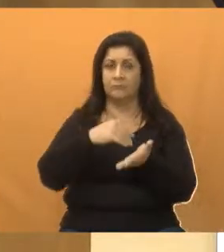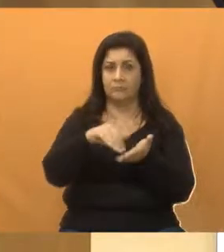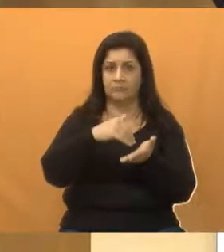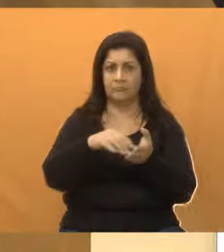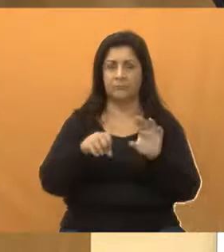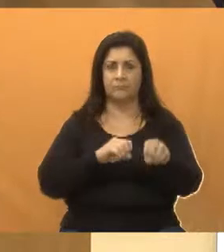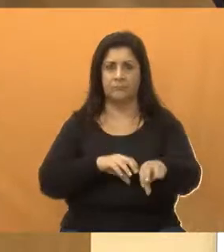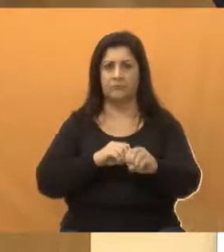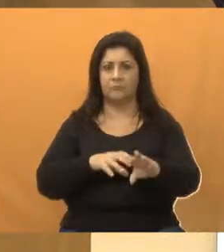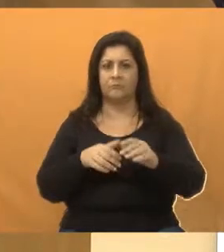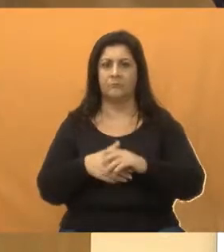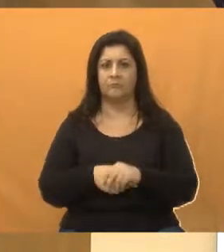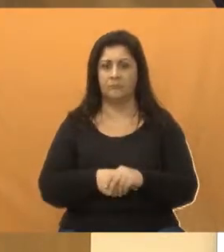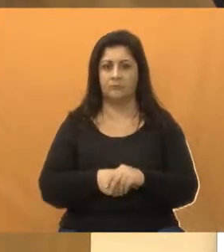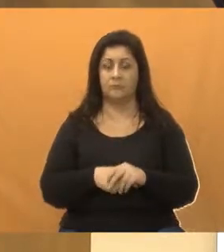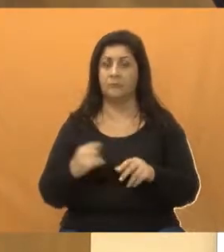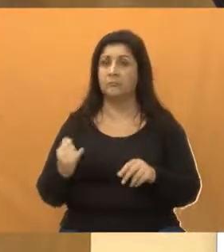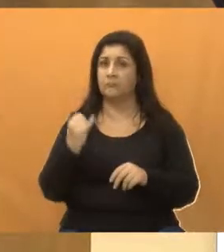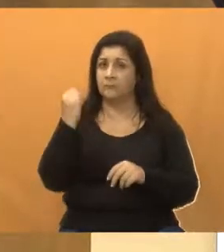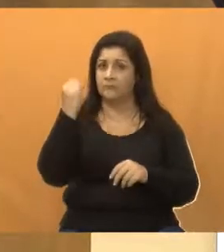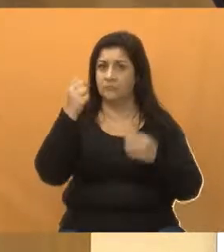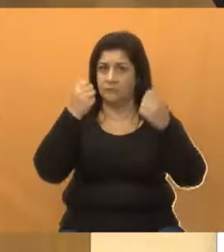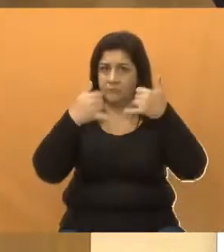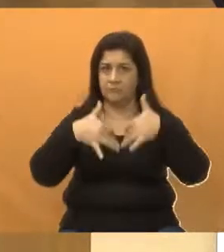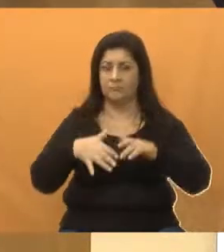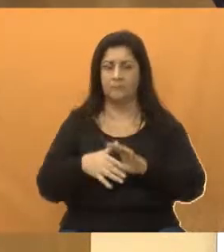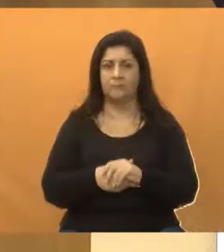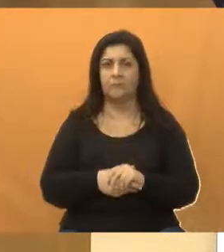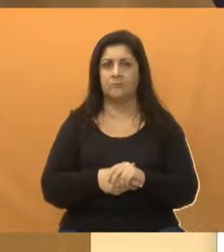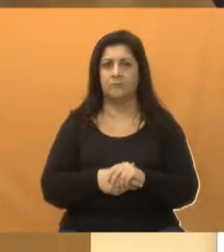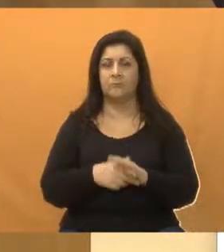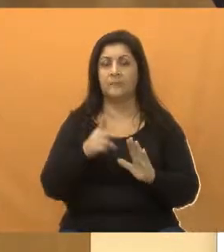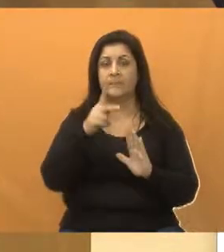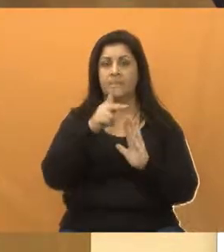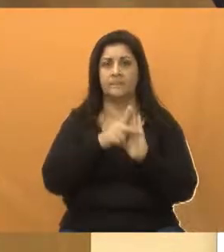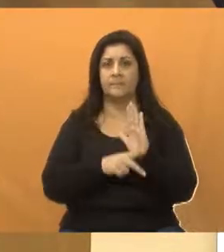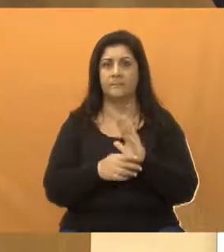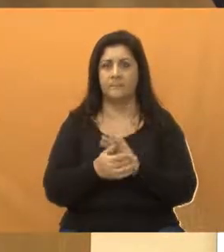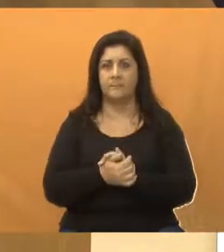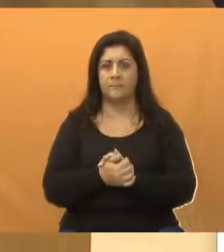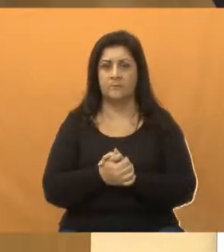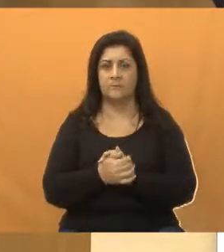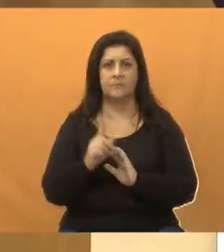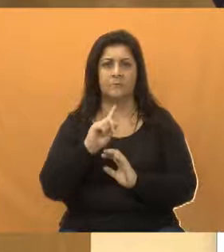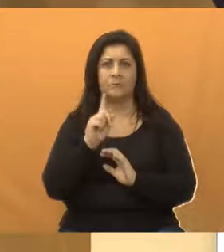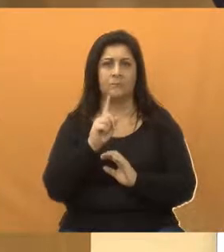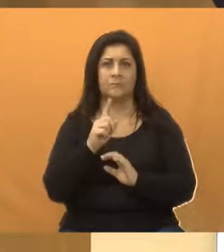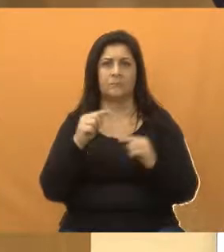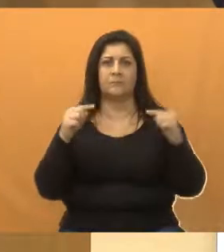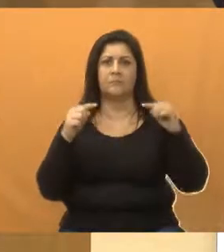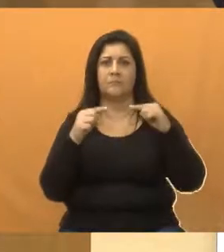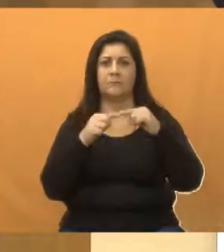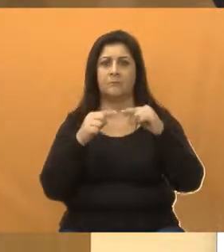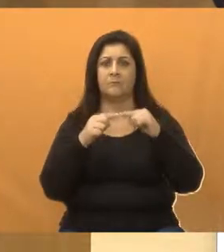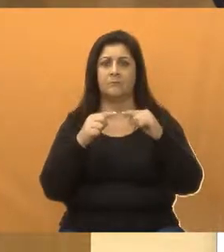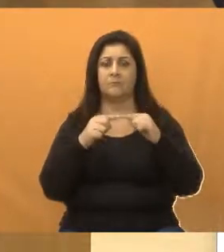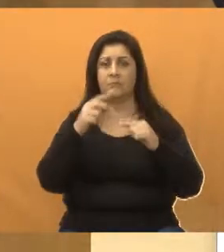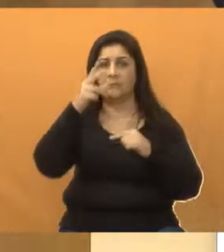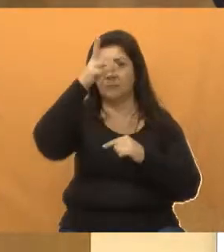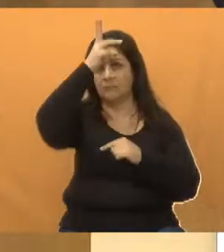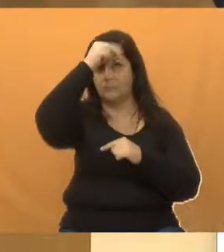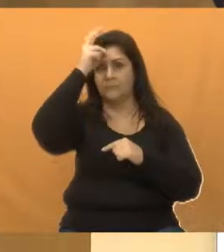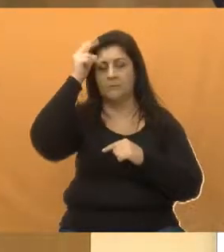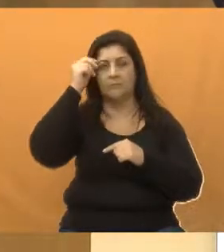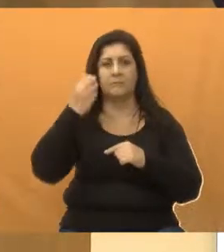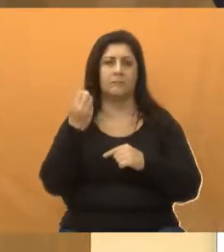Educação. Importante destacar aqui que esse projeto não visa beneficiar a Prefeitura ou a